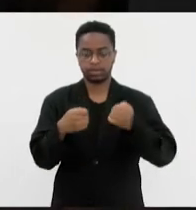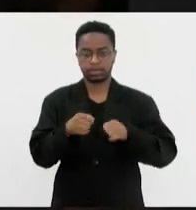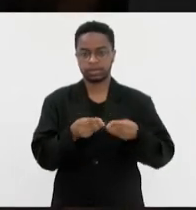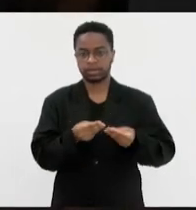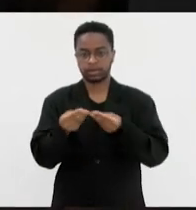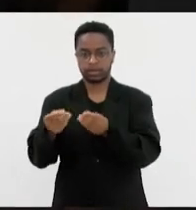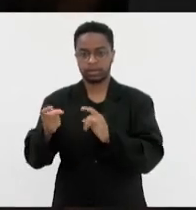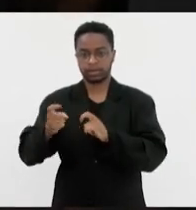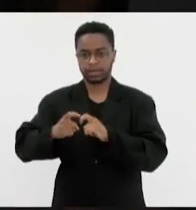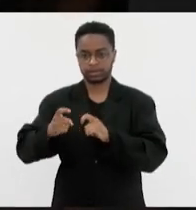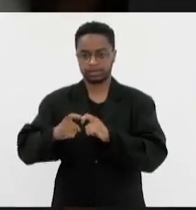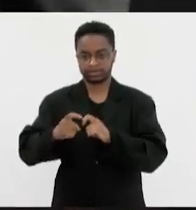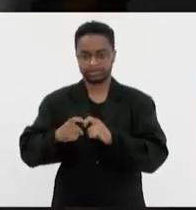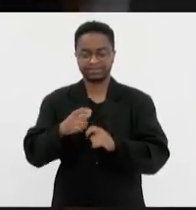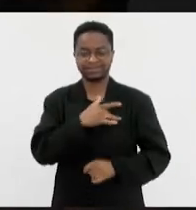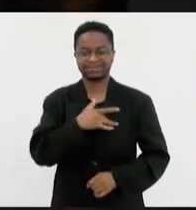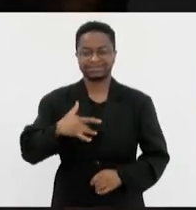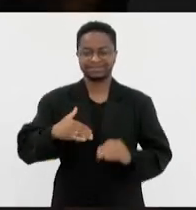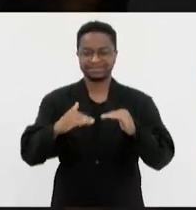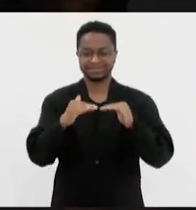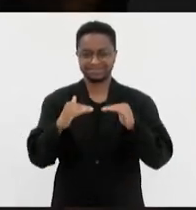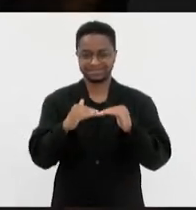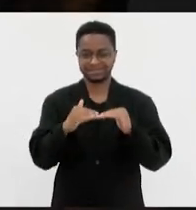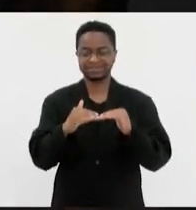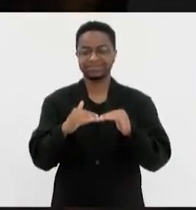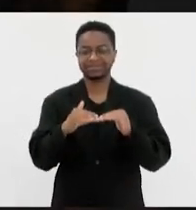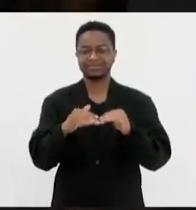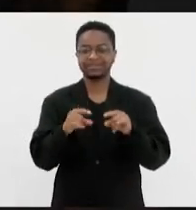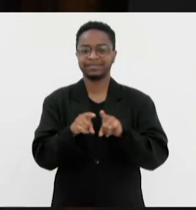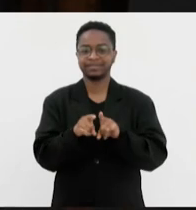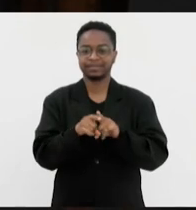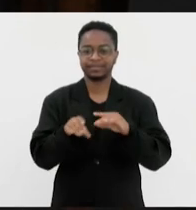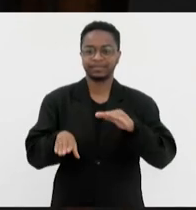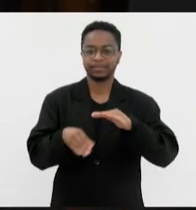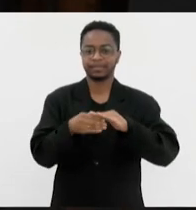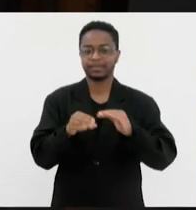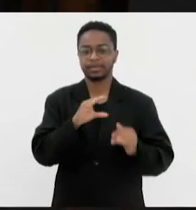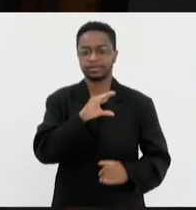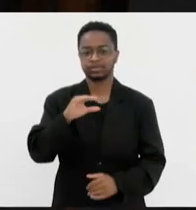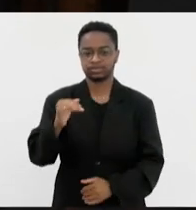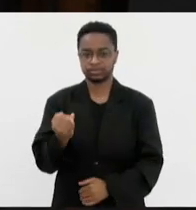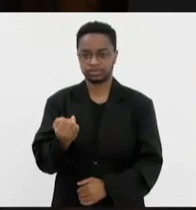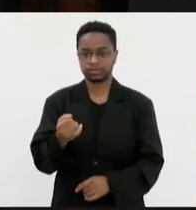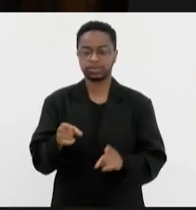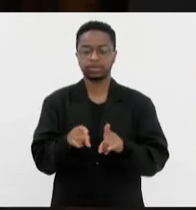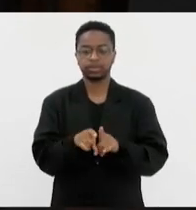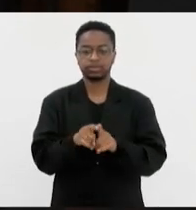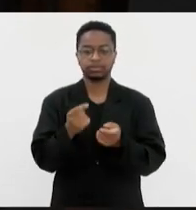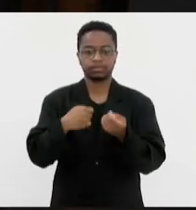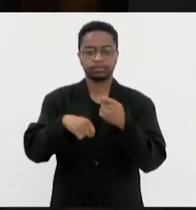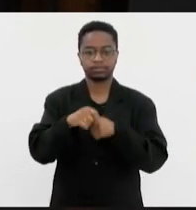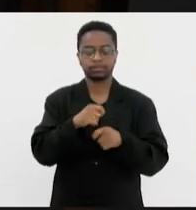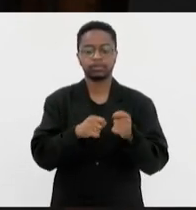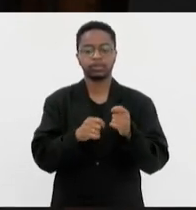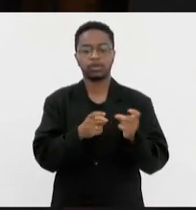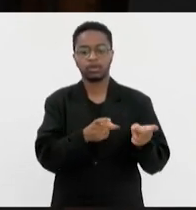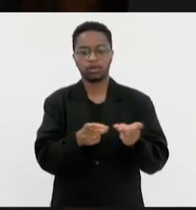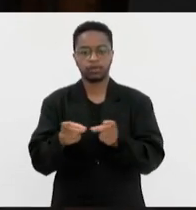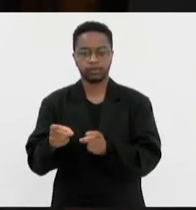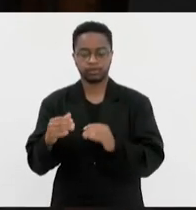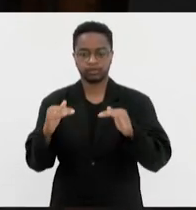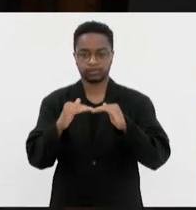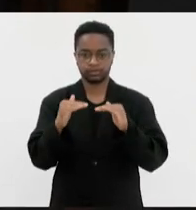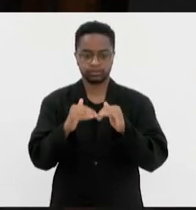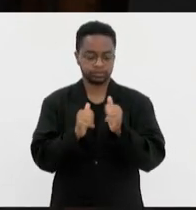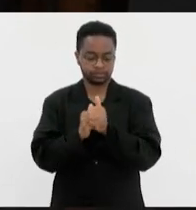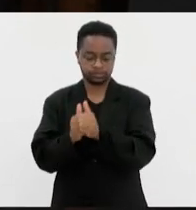médico. De saúde favorável, com a emenda da Comissão de Constituição e Justiça, de Economia e dos Comércios favorável, com a emenda da Comissão de Constituição